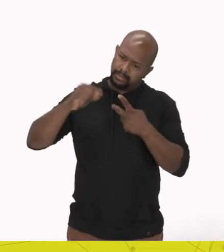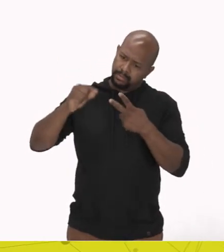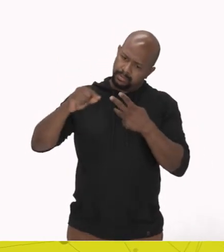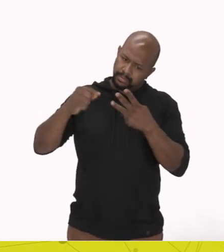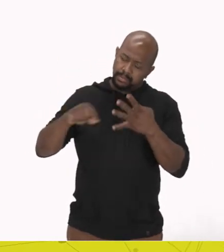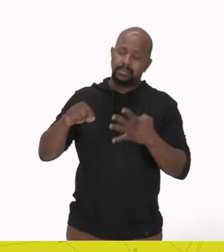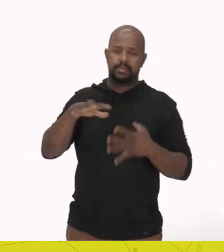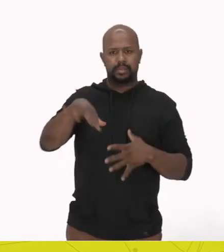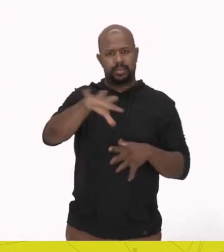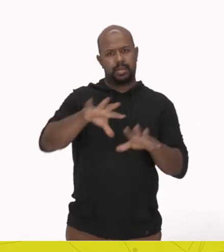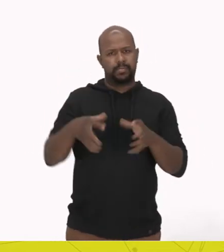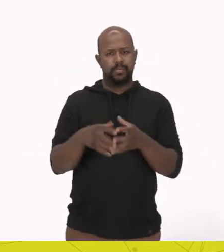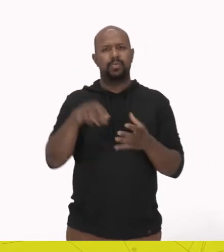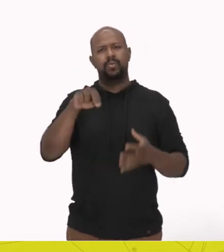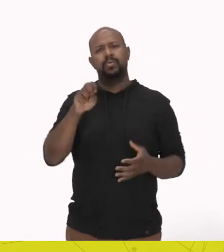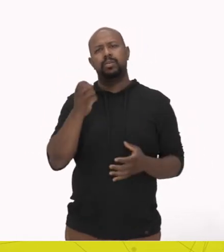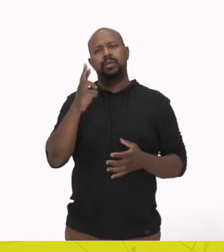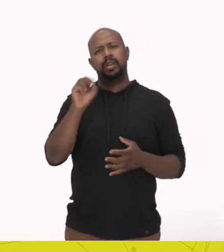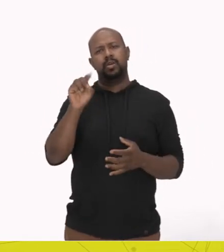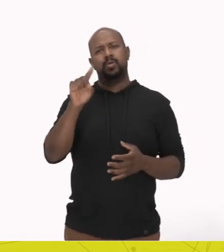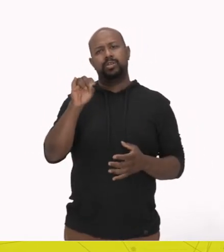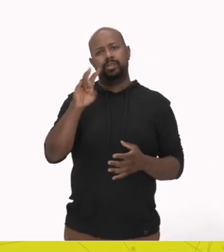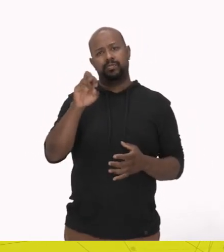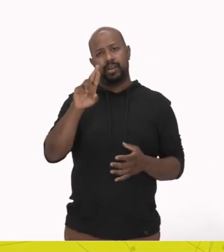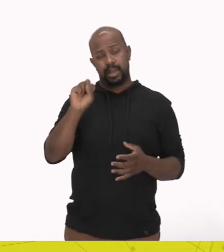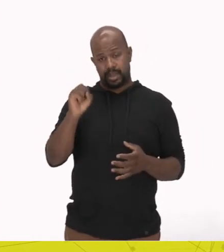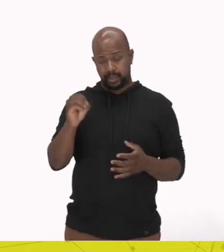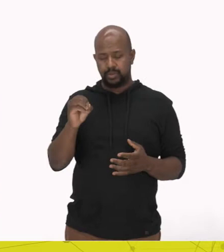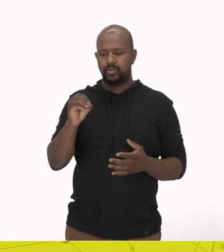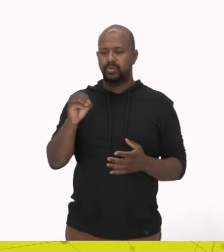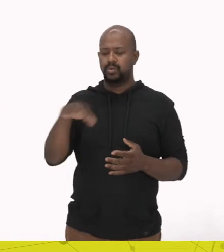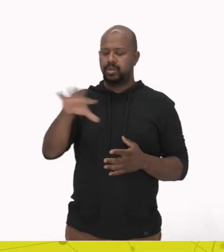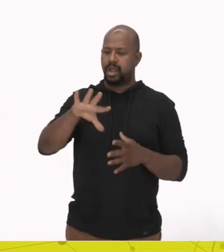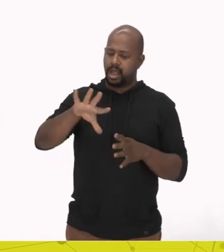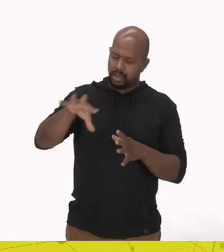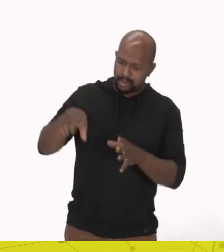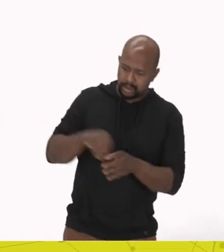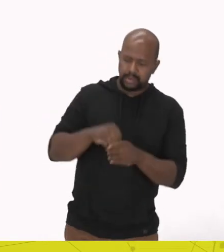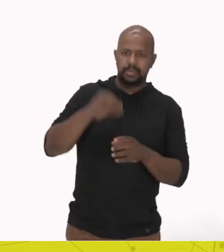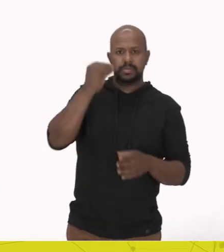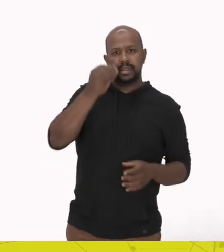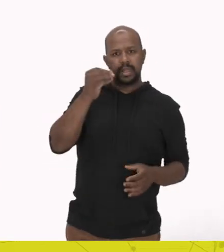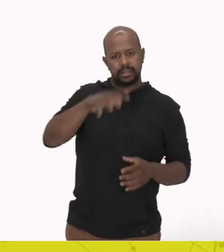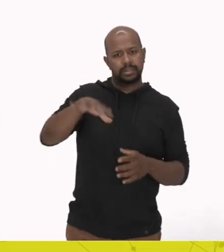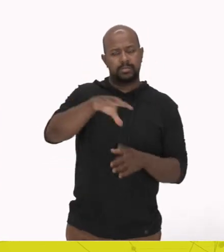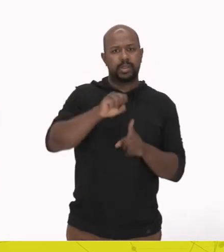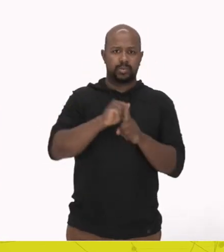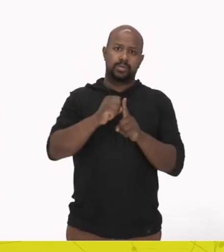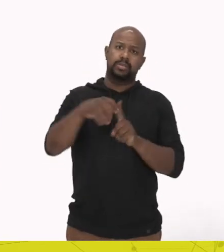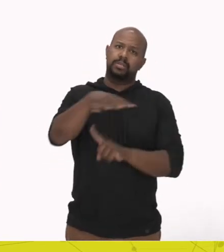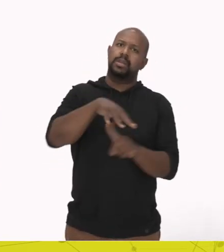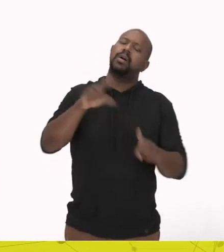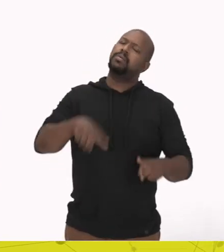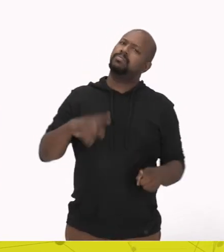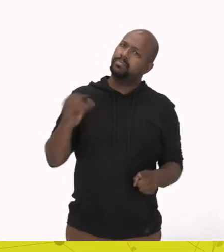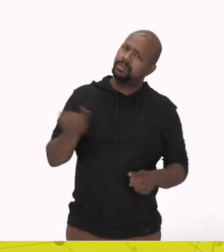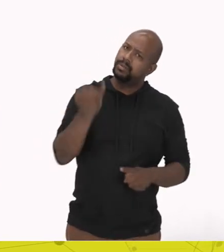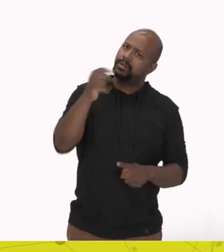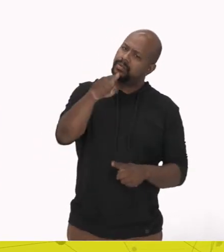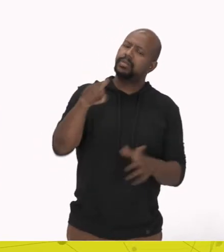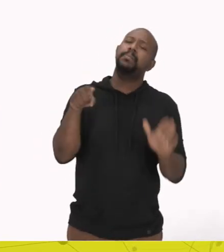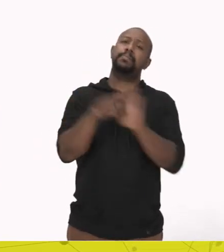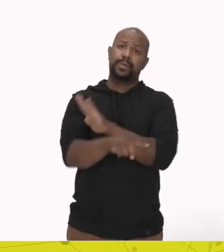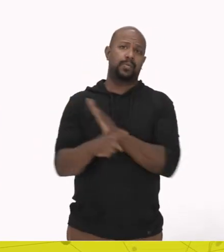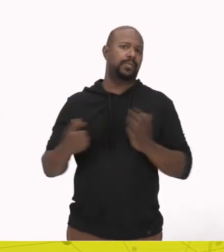talvez para esse público neurodiverso, antes de eles entrarem na experiência nesse espaço social, é muito